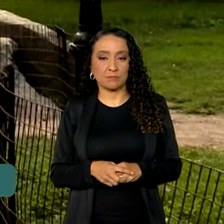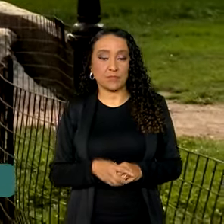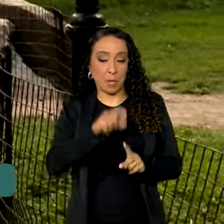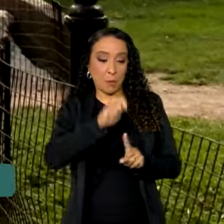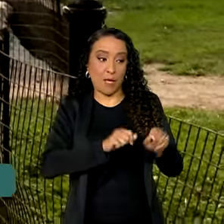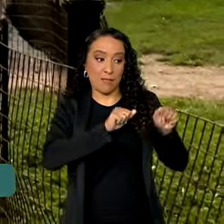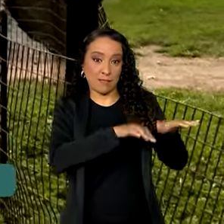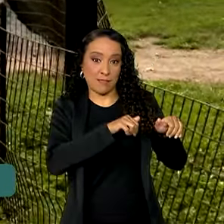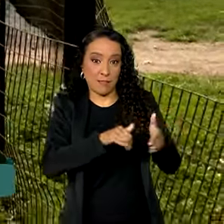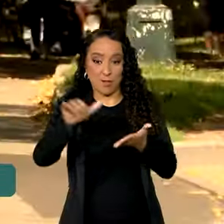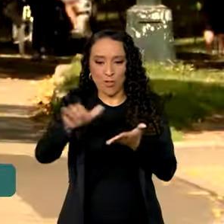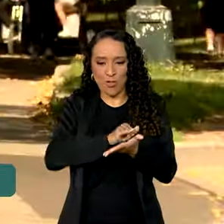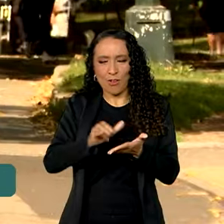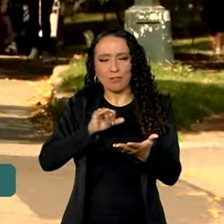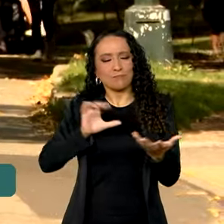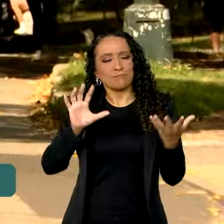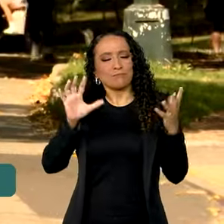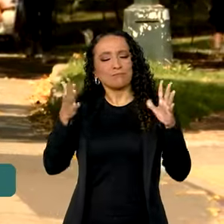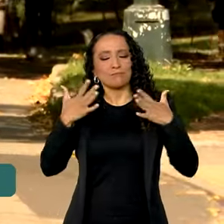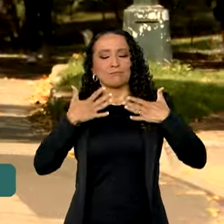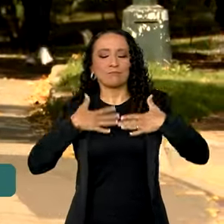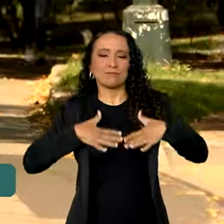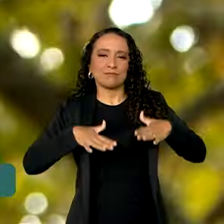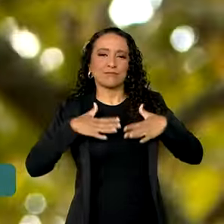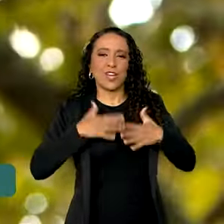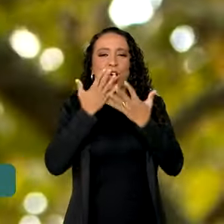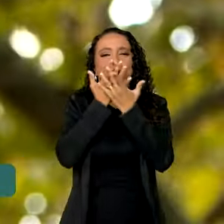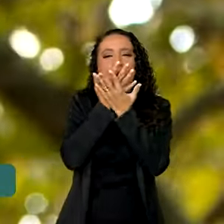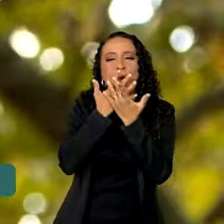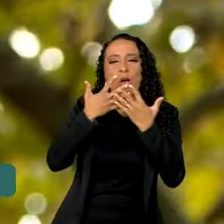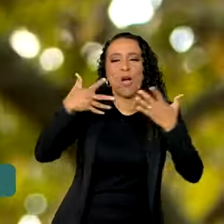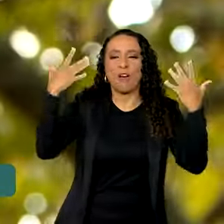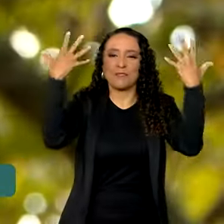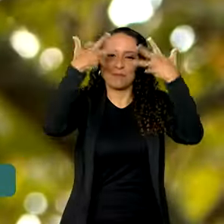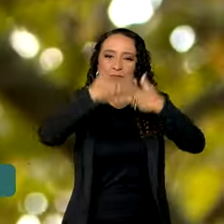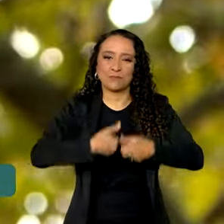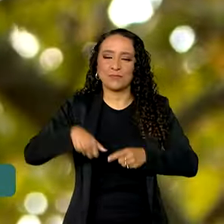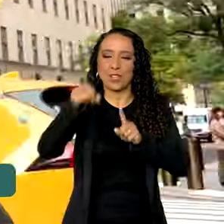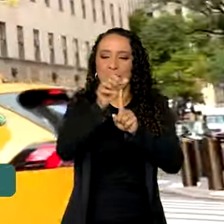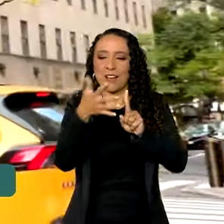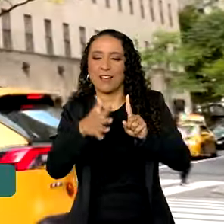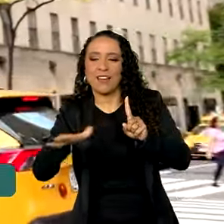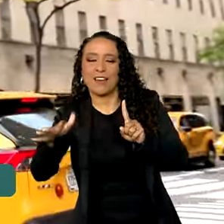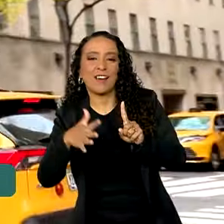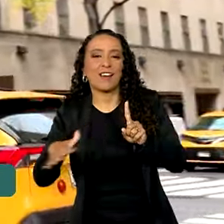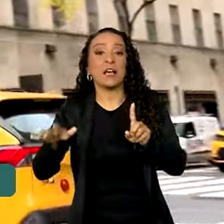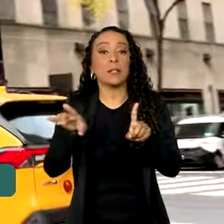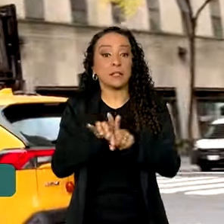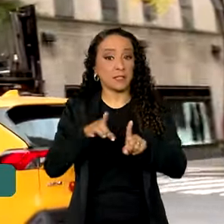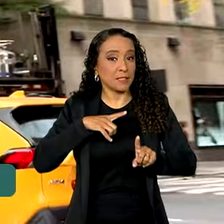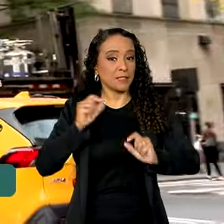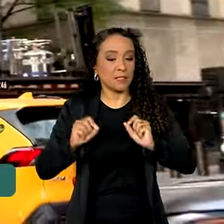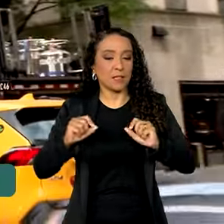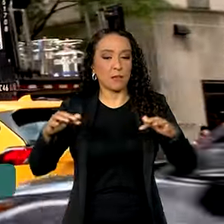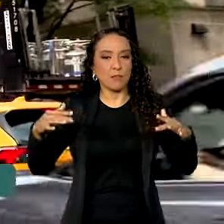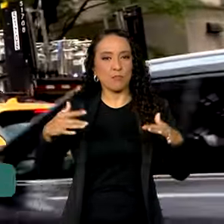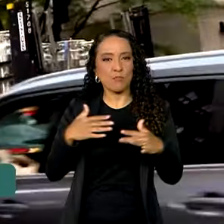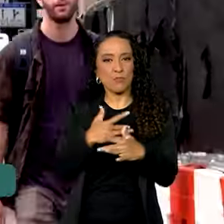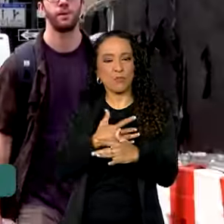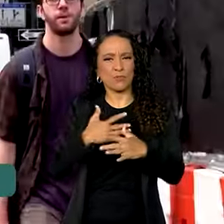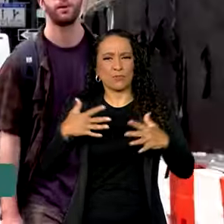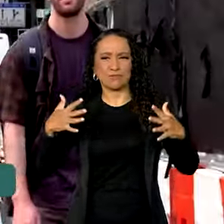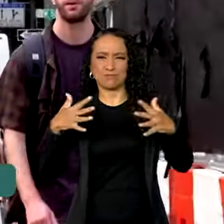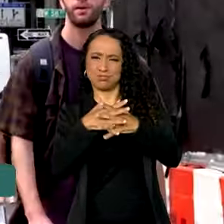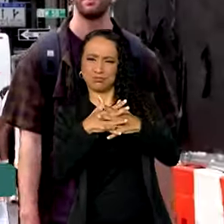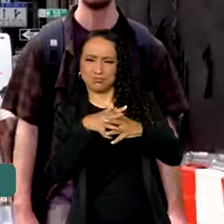Setembro em Nova York tem aquele clima mais ameno, com colorido bonito do outono que vem chegando. E tem também um trânsito confuso,